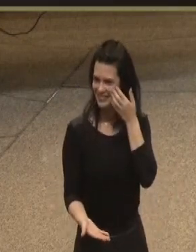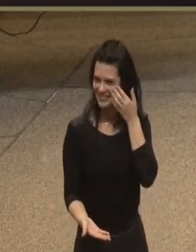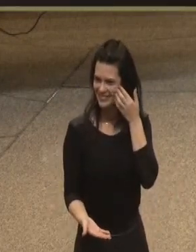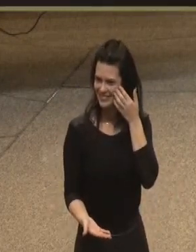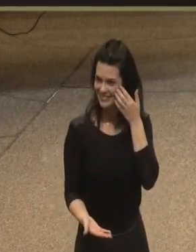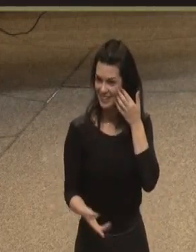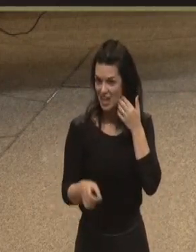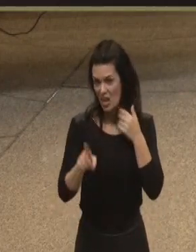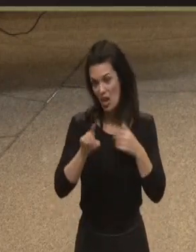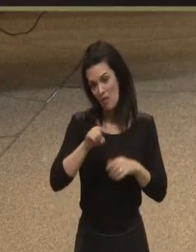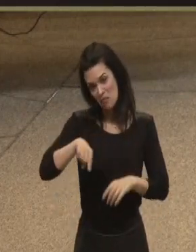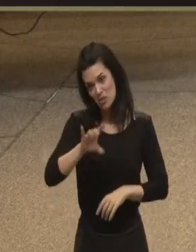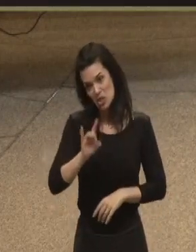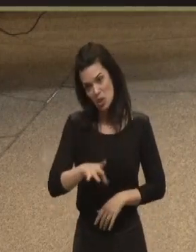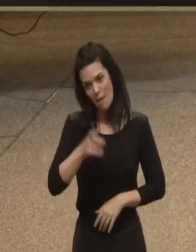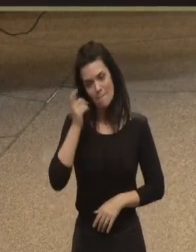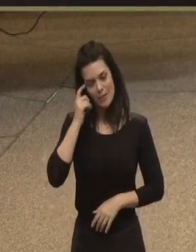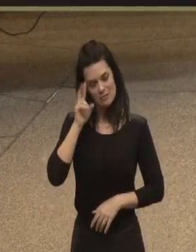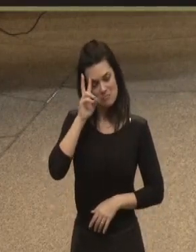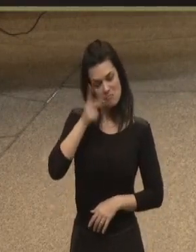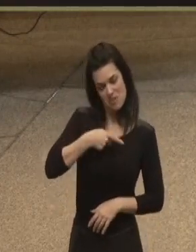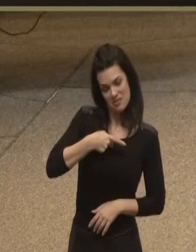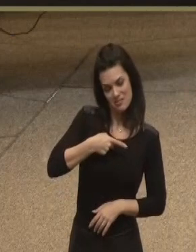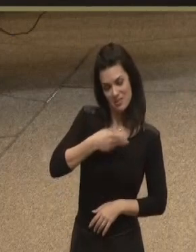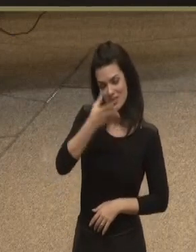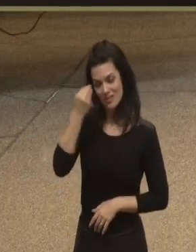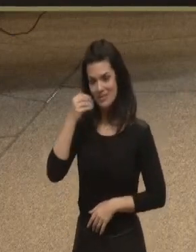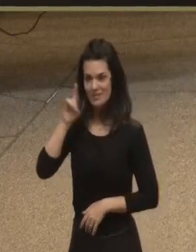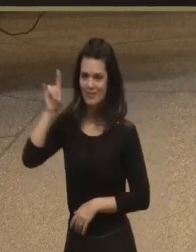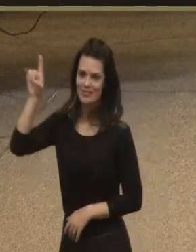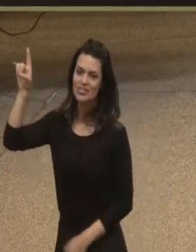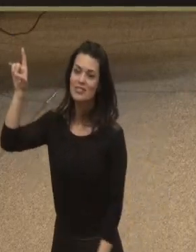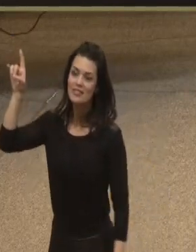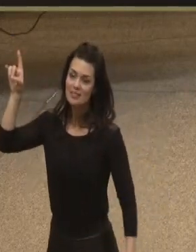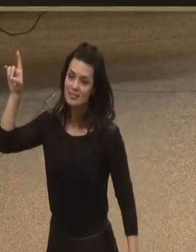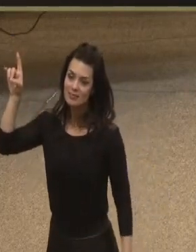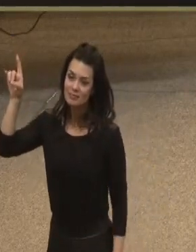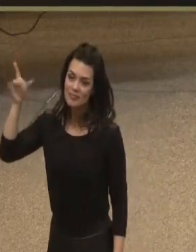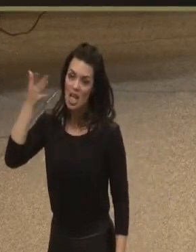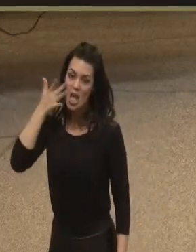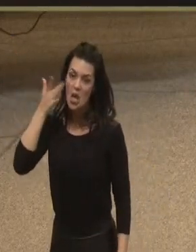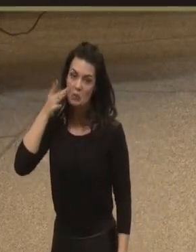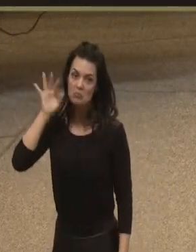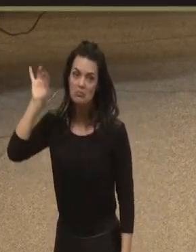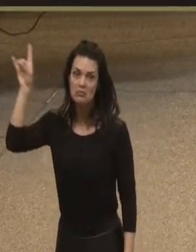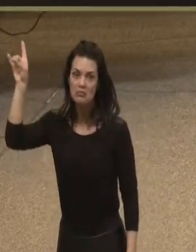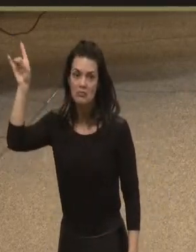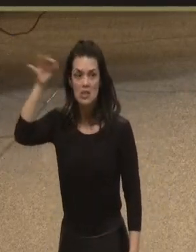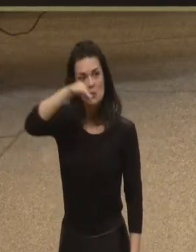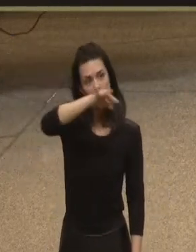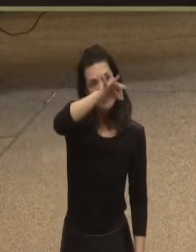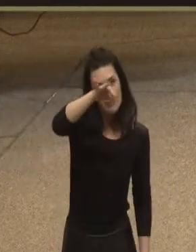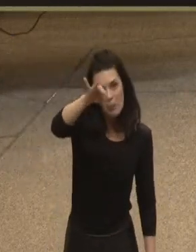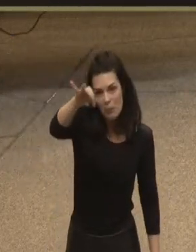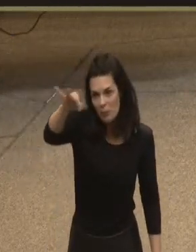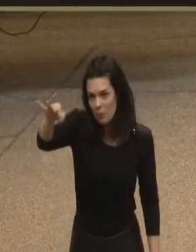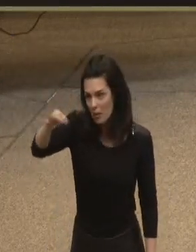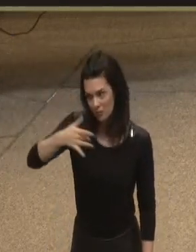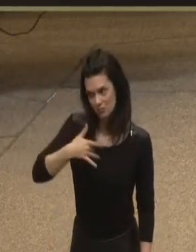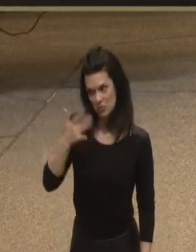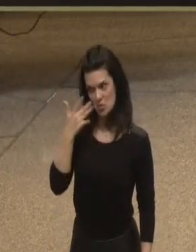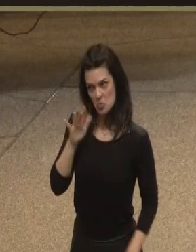já fez por você. Eu não sei de que forma o Espírito Santo está falando ao seu coração, mas eu sei que Ele nos